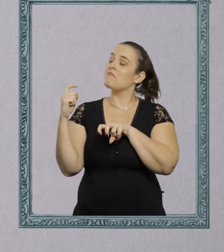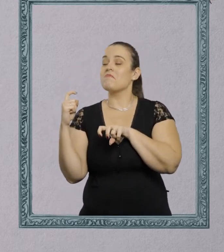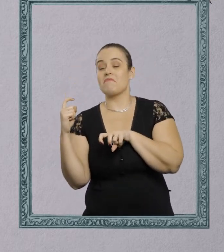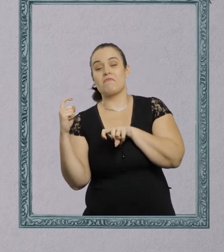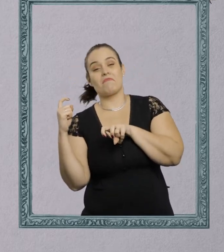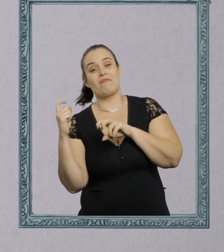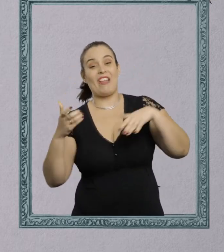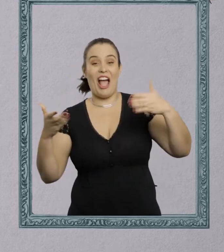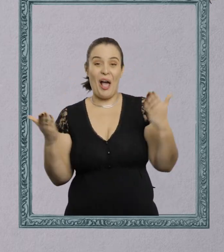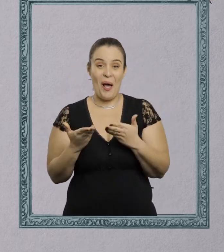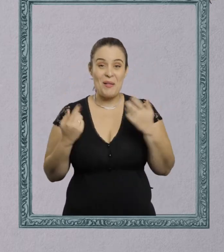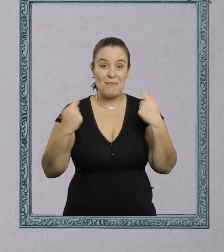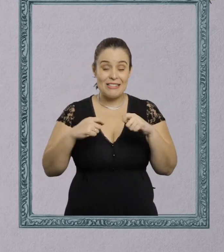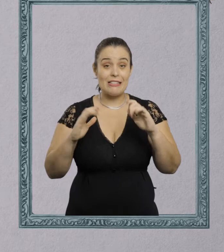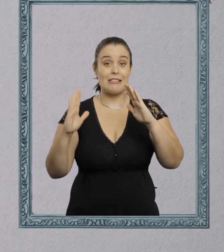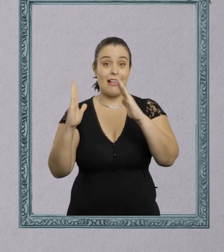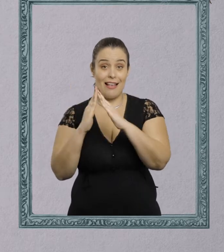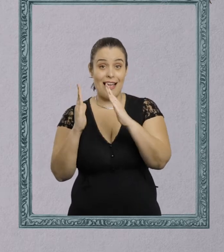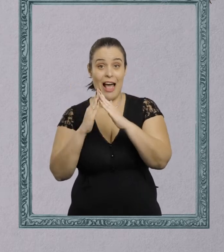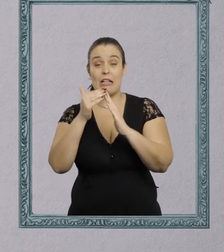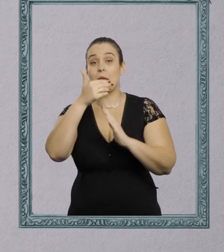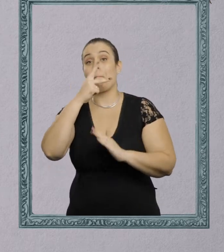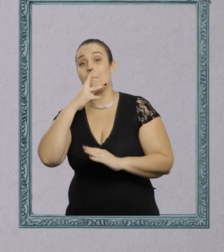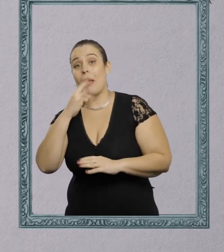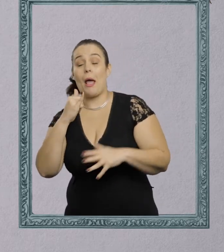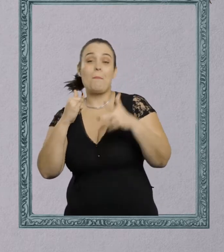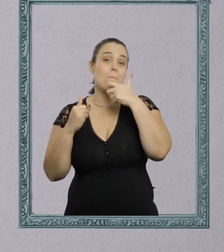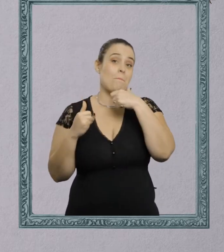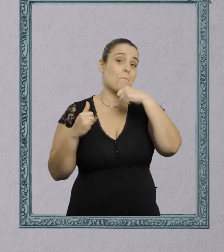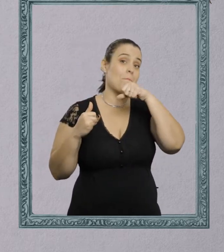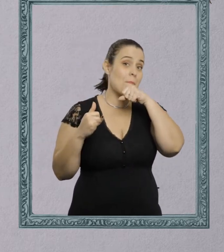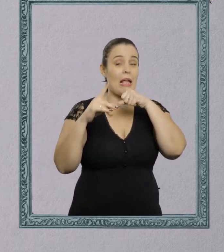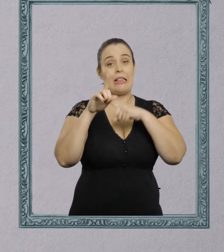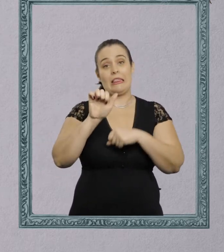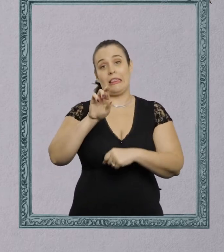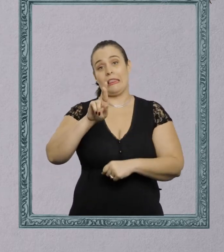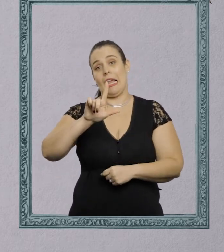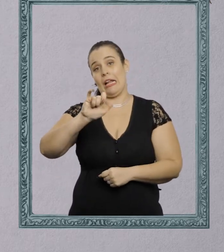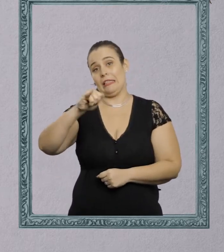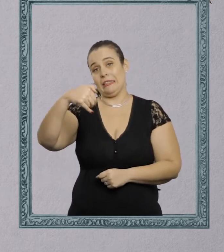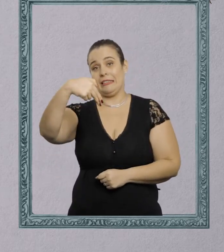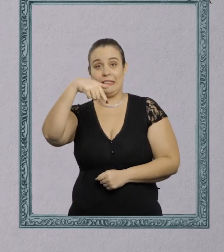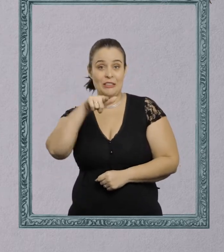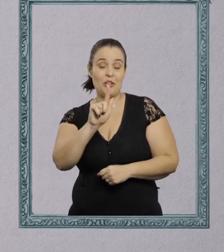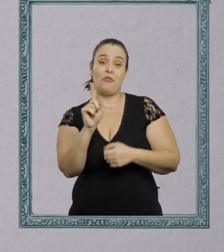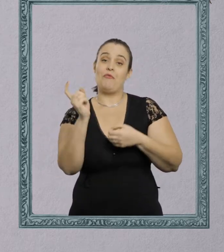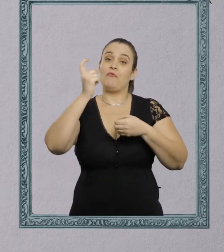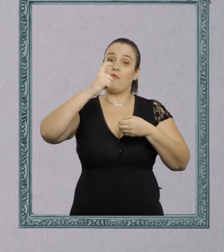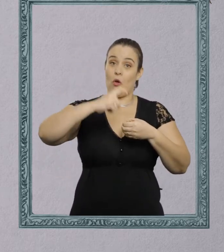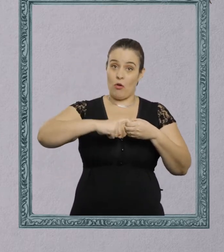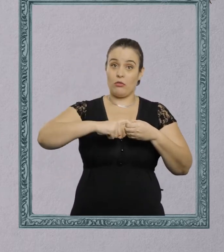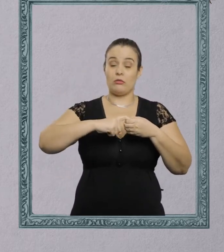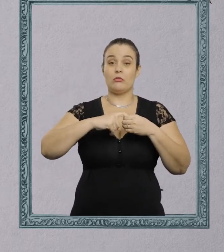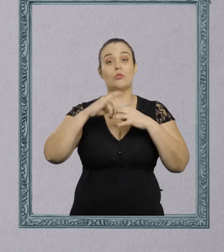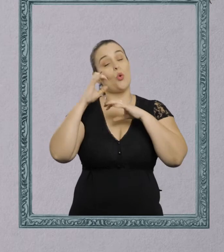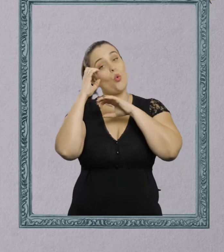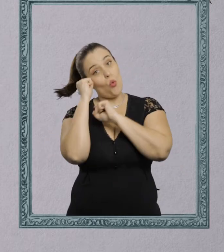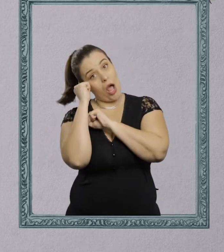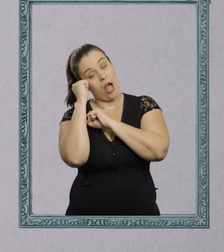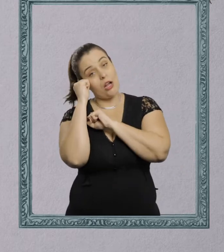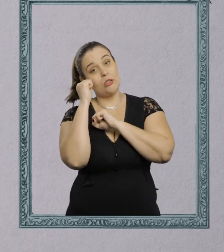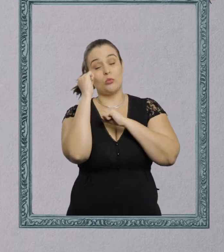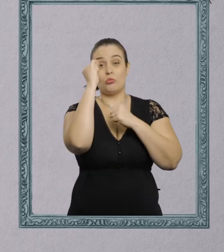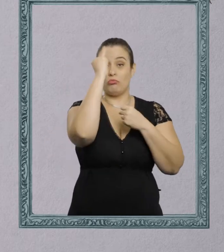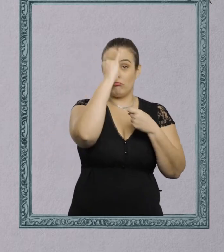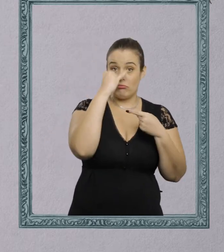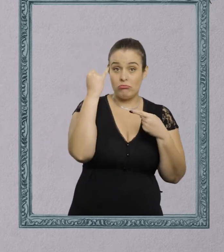Agora, precisamos voltar para a casa do senhor e da senhora Darling. Vamos entrar no quarto de Wendy, João e Miguel, porque